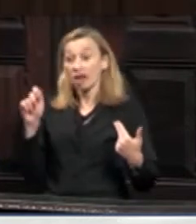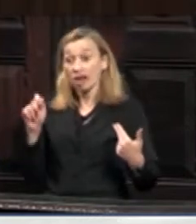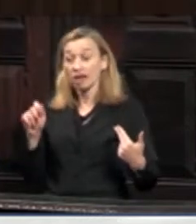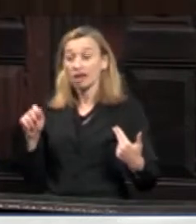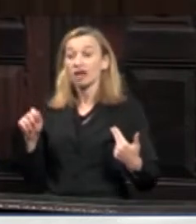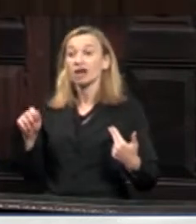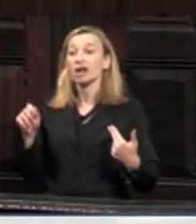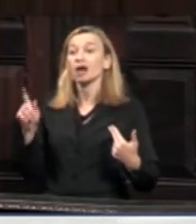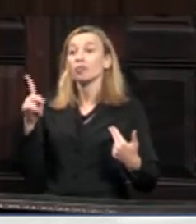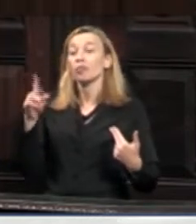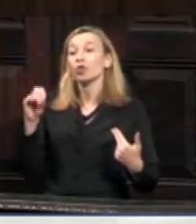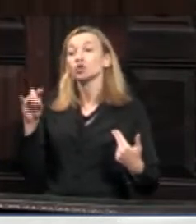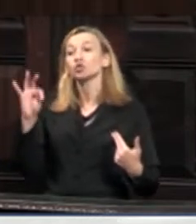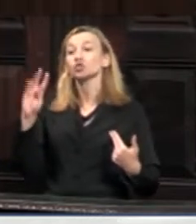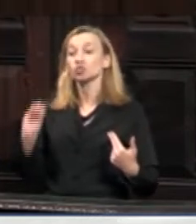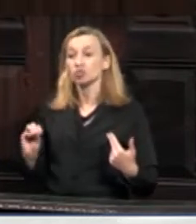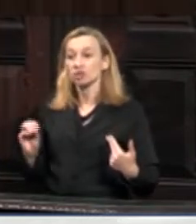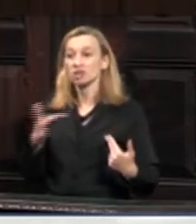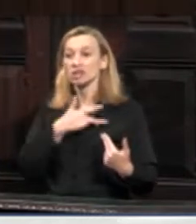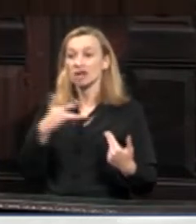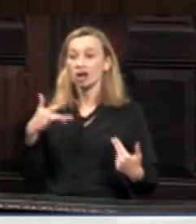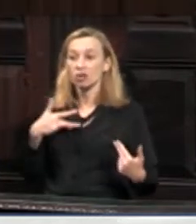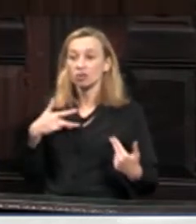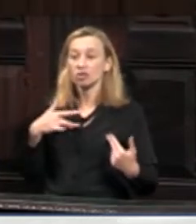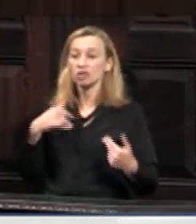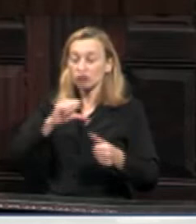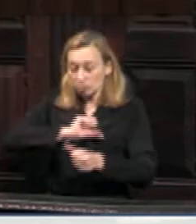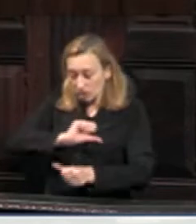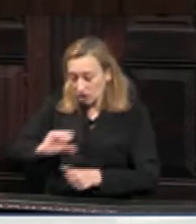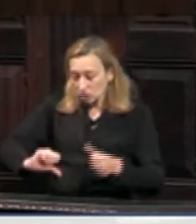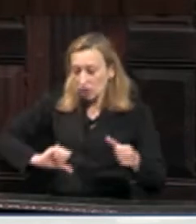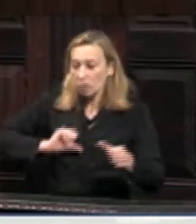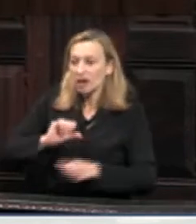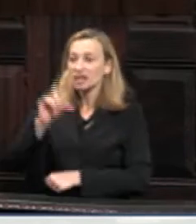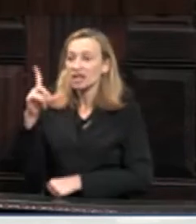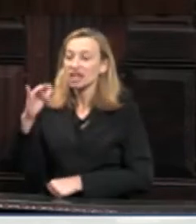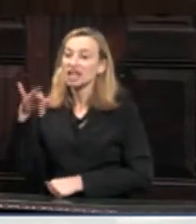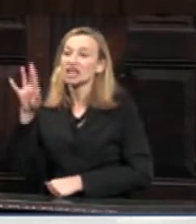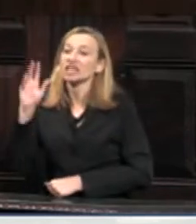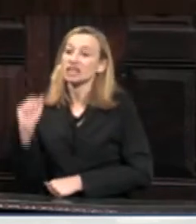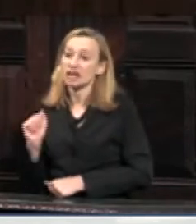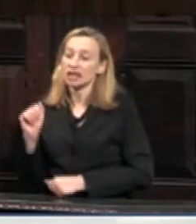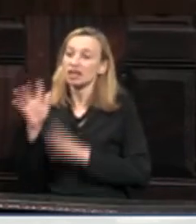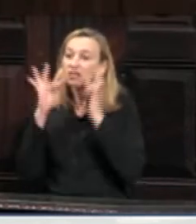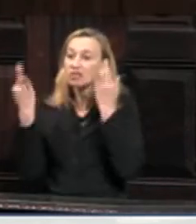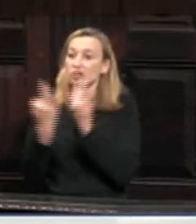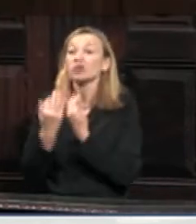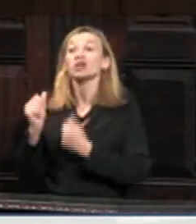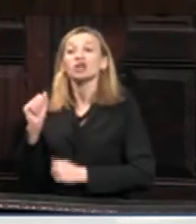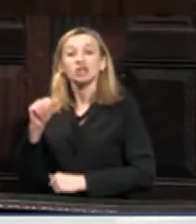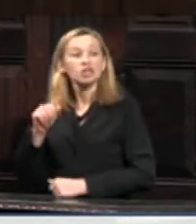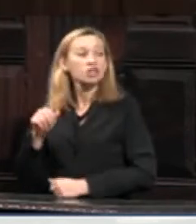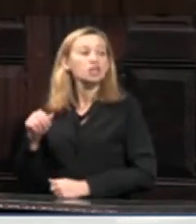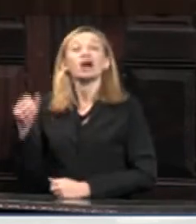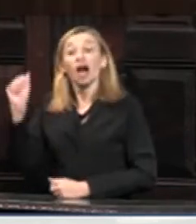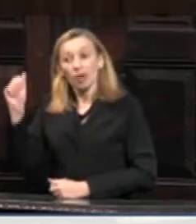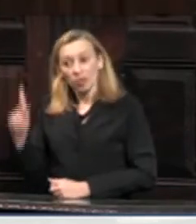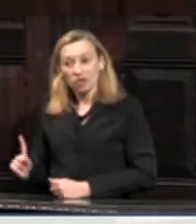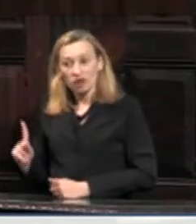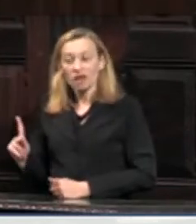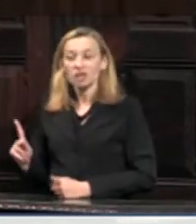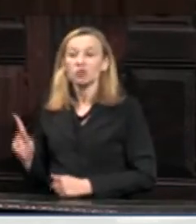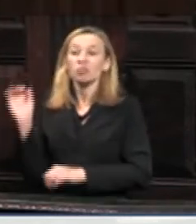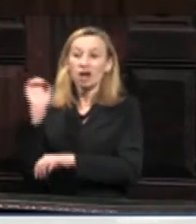foram transformadas em clínicas da família. E foi aprovada uma lei municipal